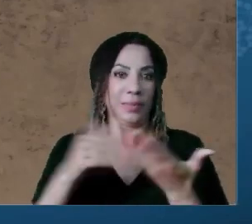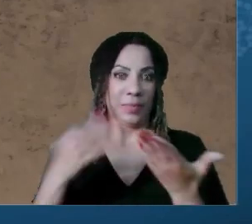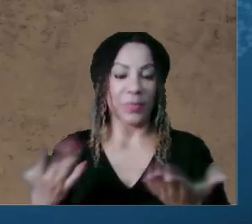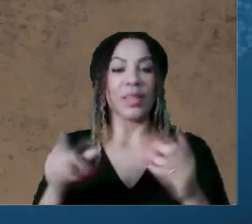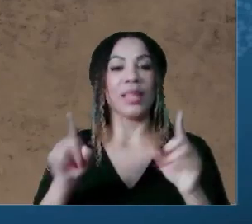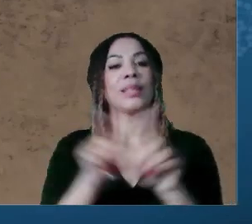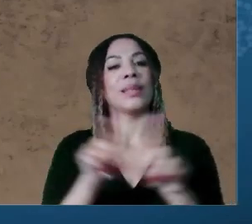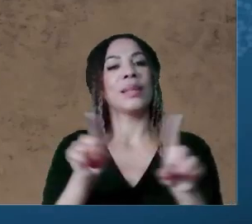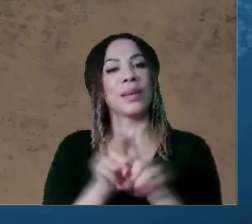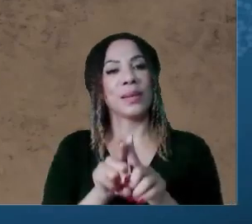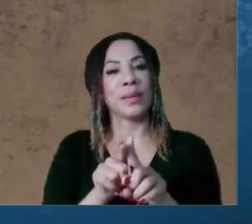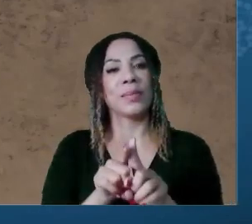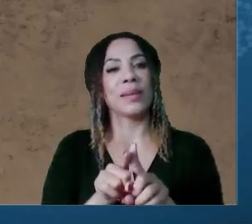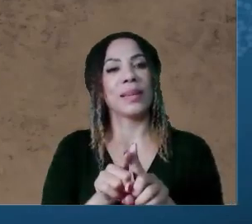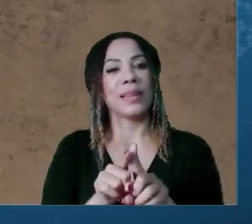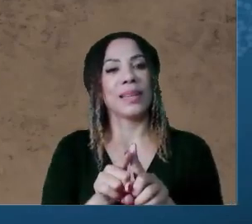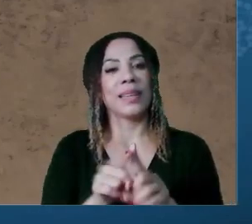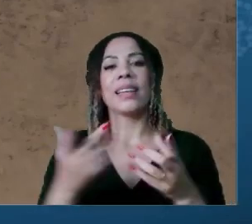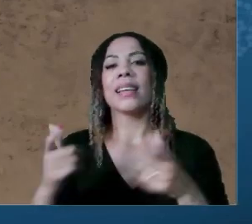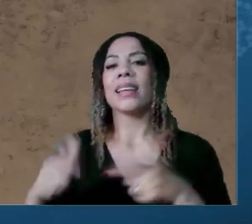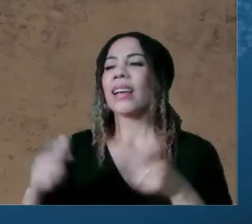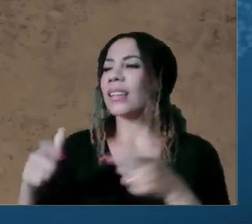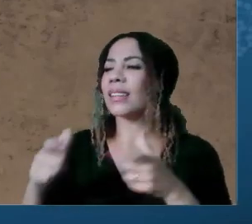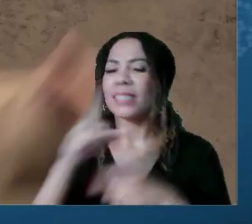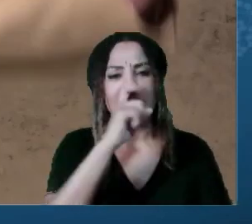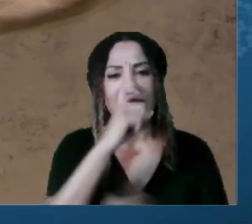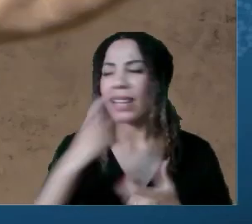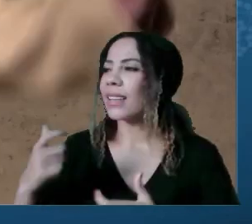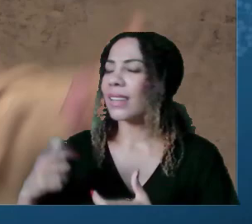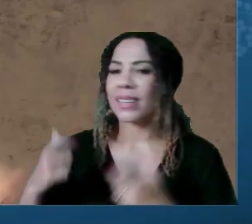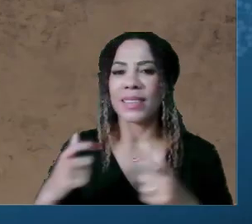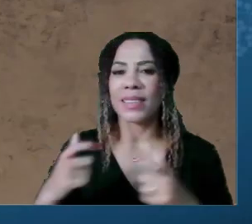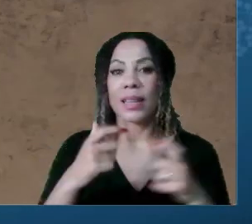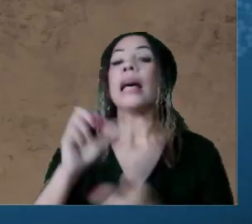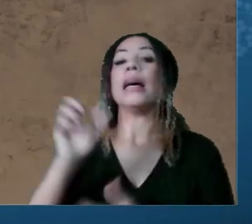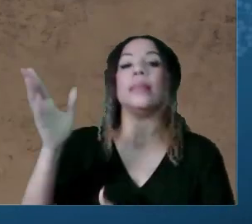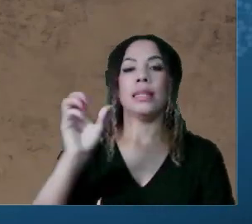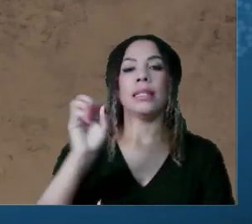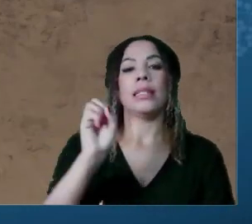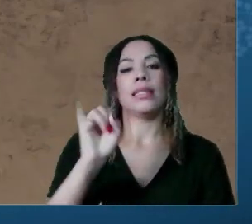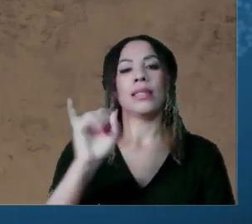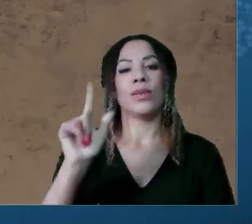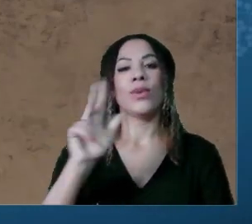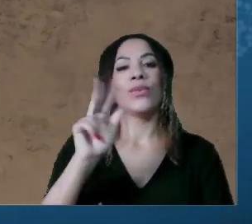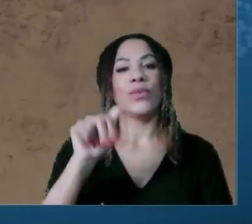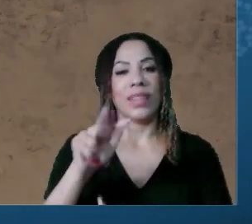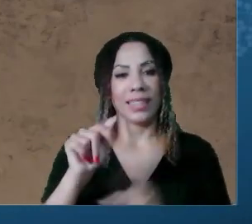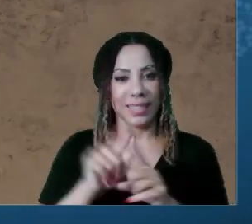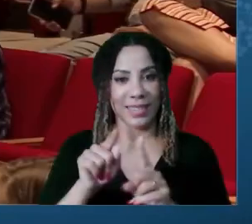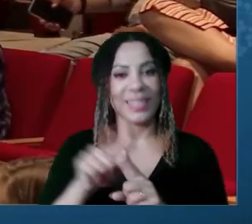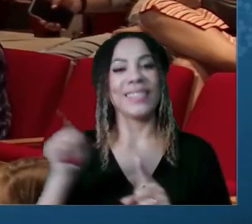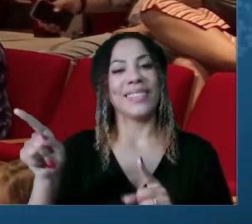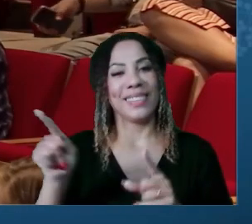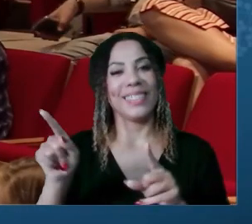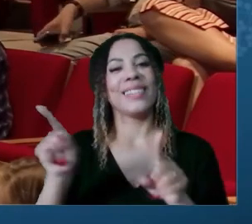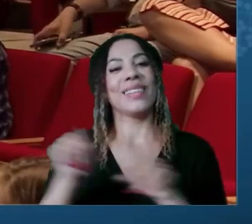nossa... Cadê? A Silvana também, que se meteu aí